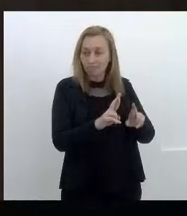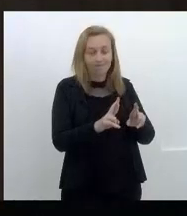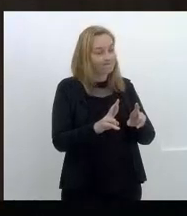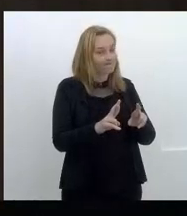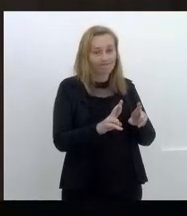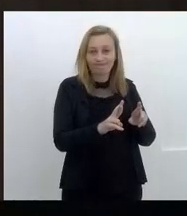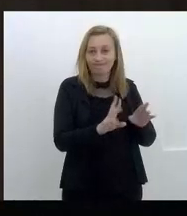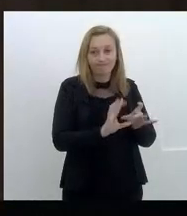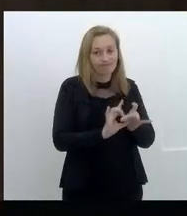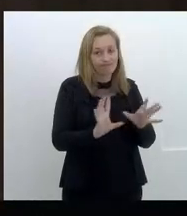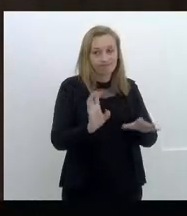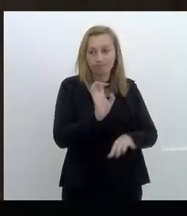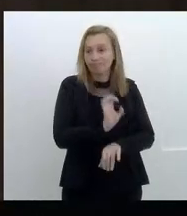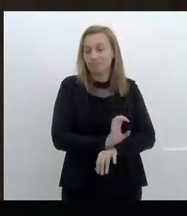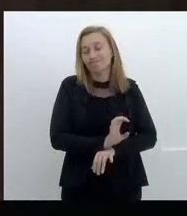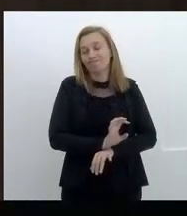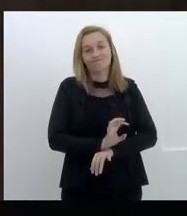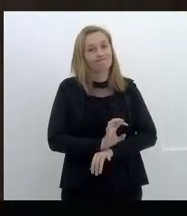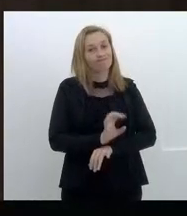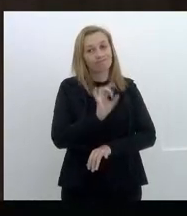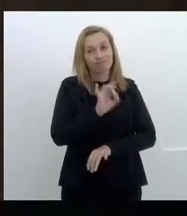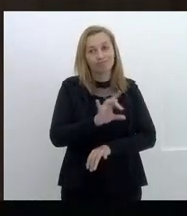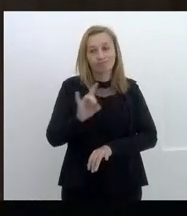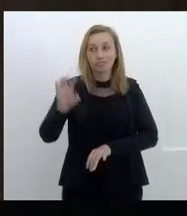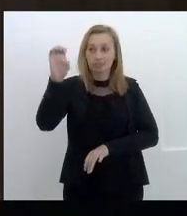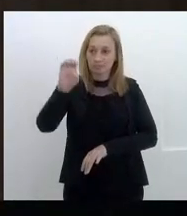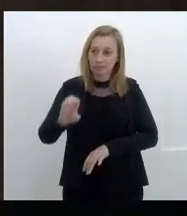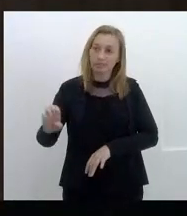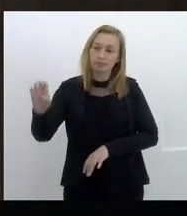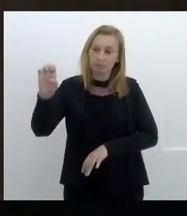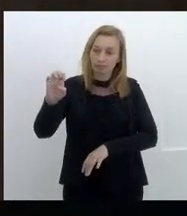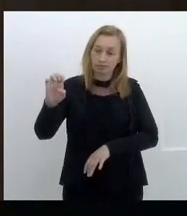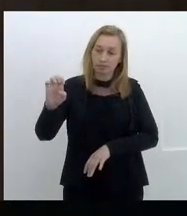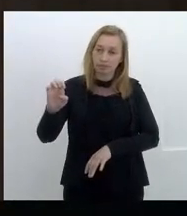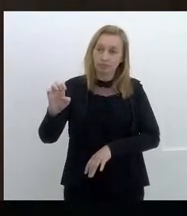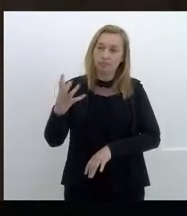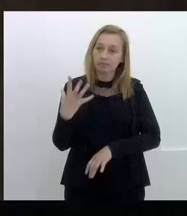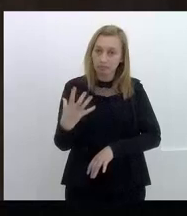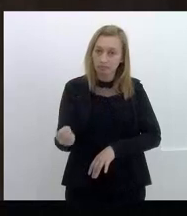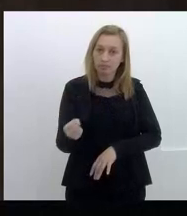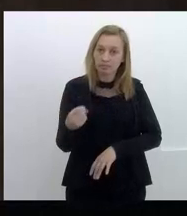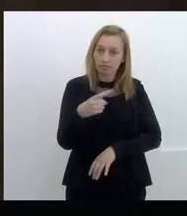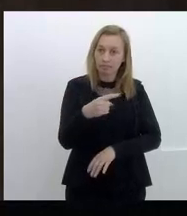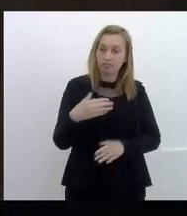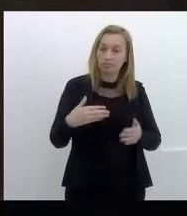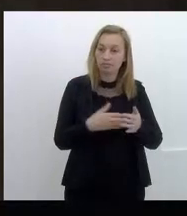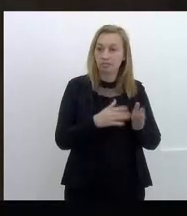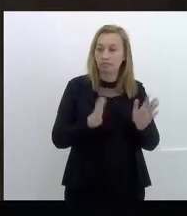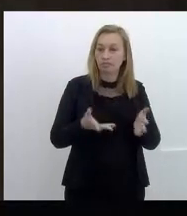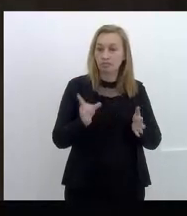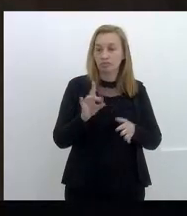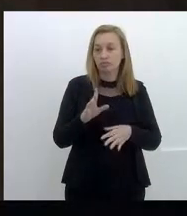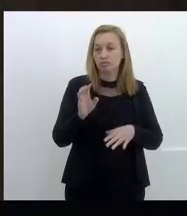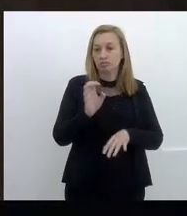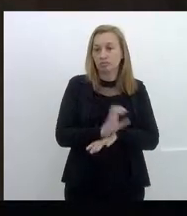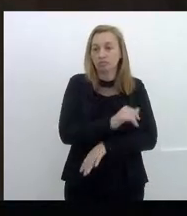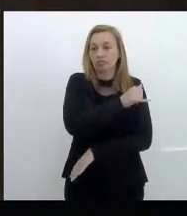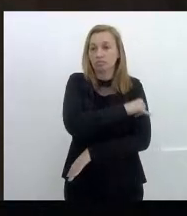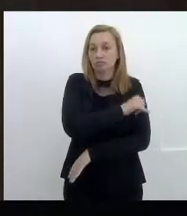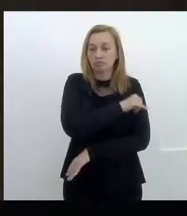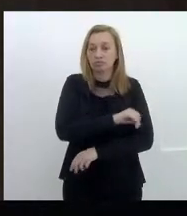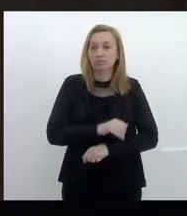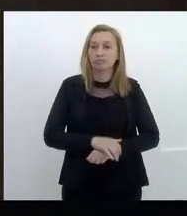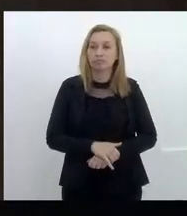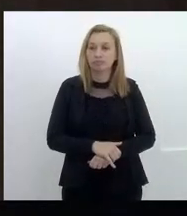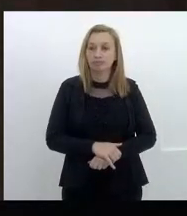autonomia a particularidade dos estados que a ele aderirem que até hoje é só o estado do Rio de Janeiro